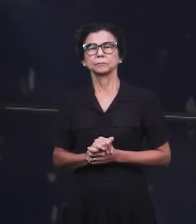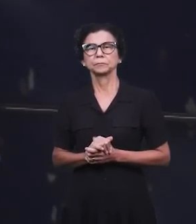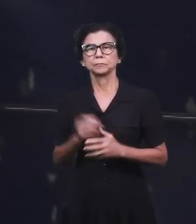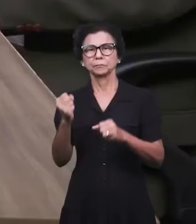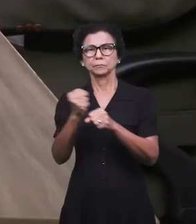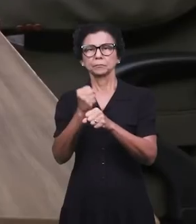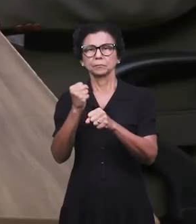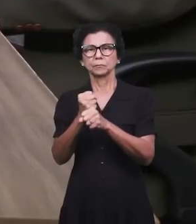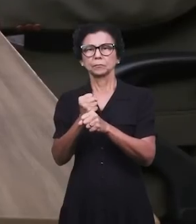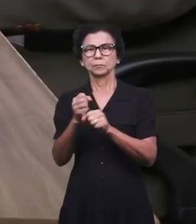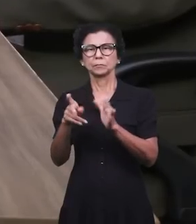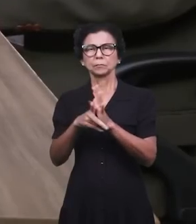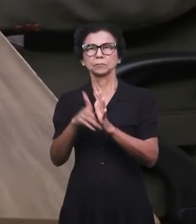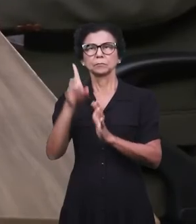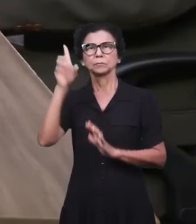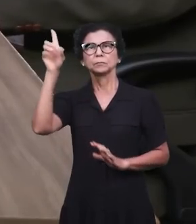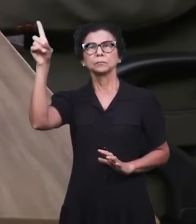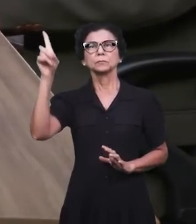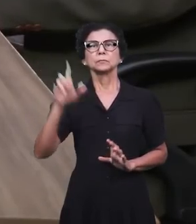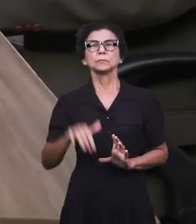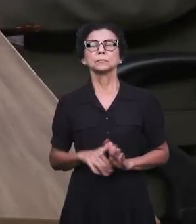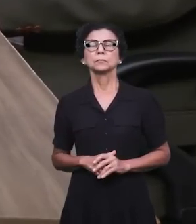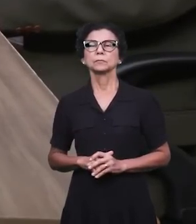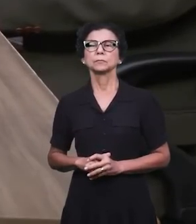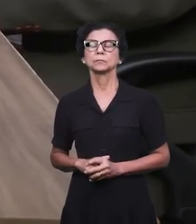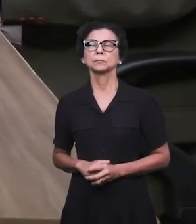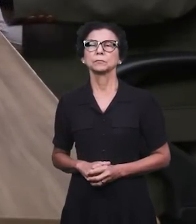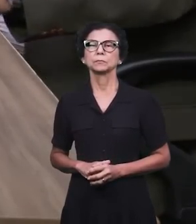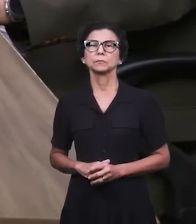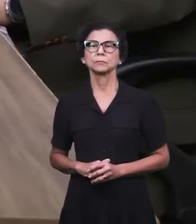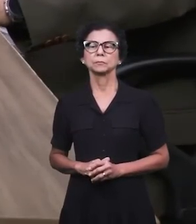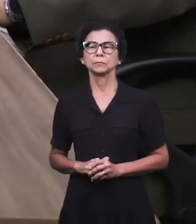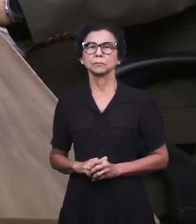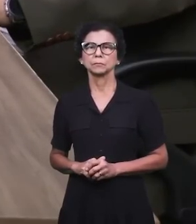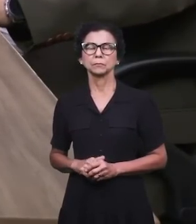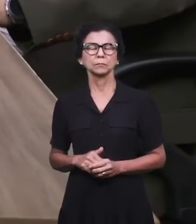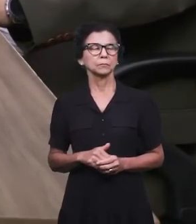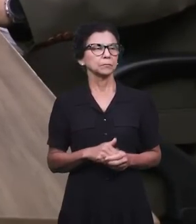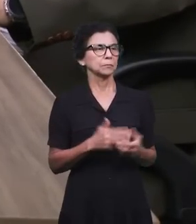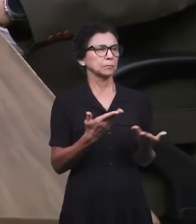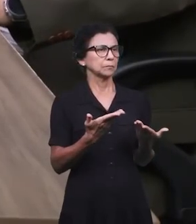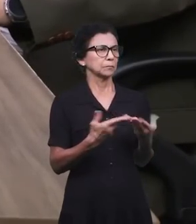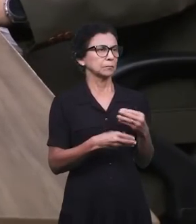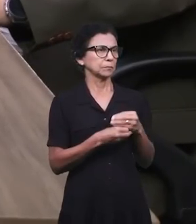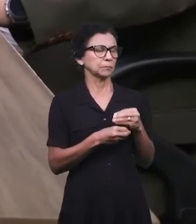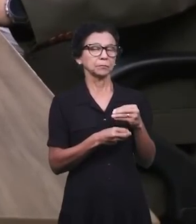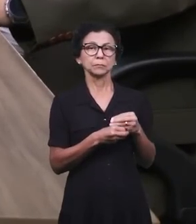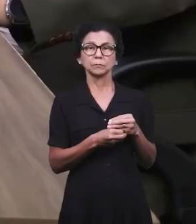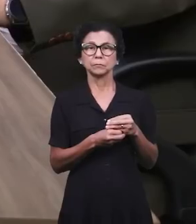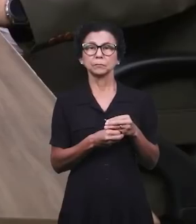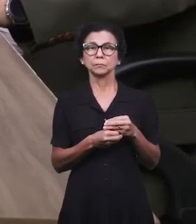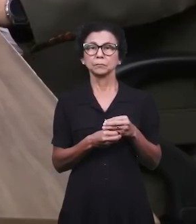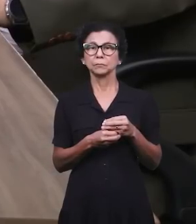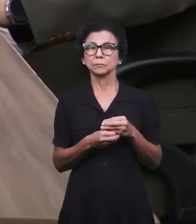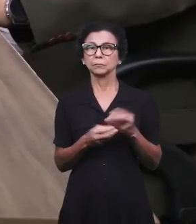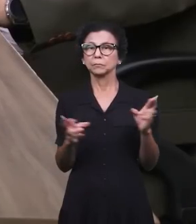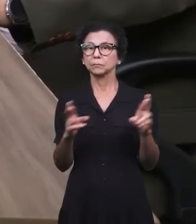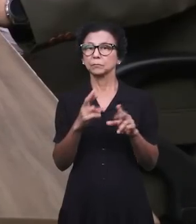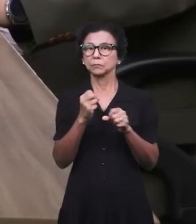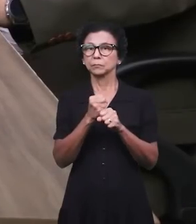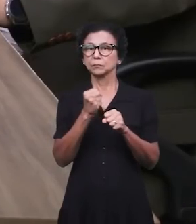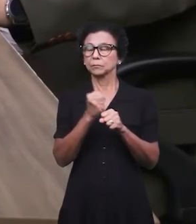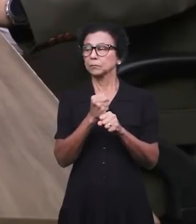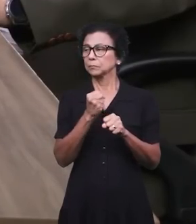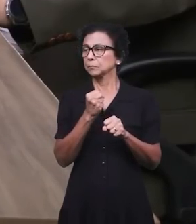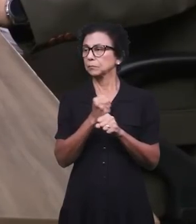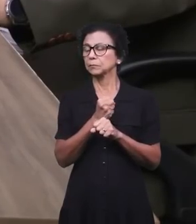Deus. Maravilha. Algum outro aspecto que os pastores queiram colocar a respeito ainda de reconstrução? Podemos seguir?